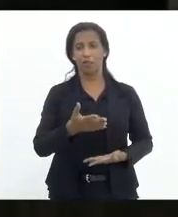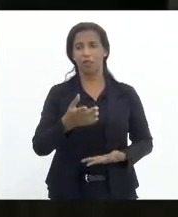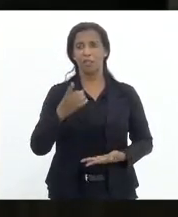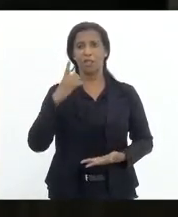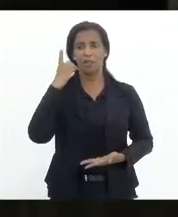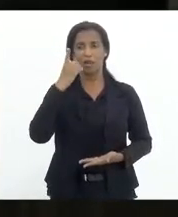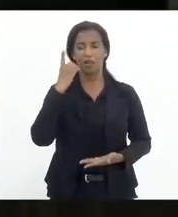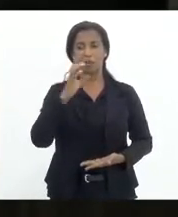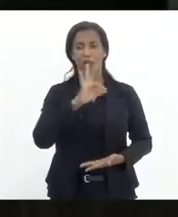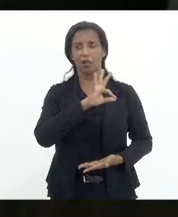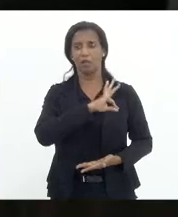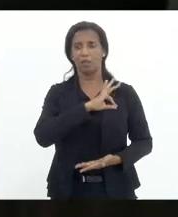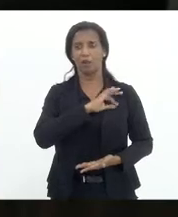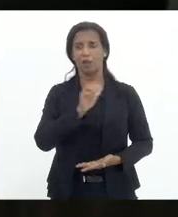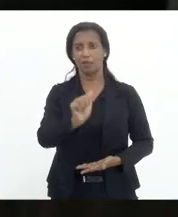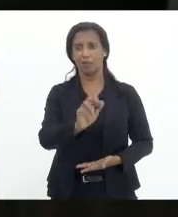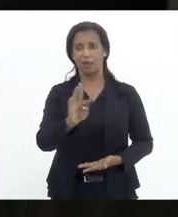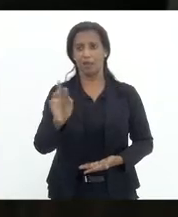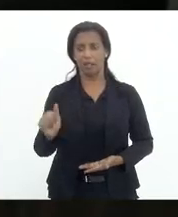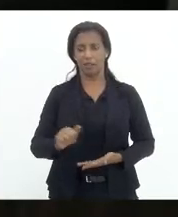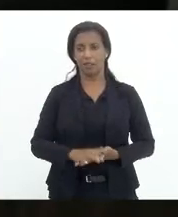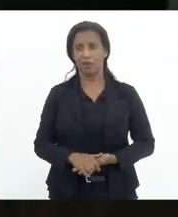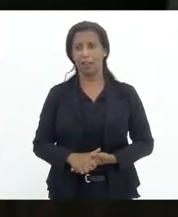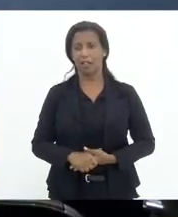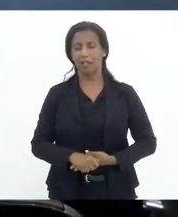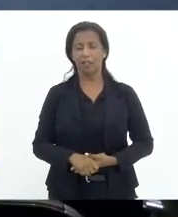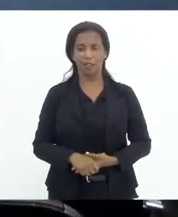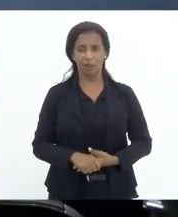fazer a leitura da ata da sessão anterior